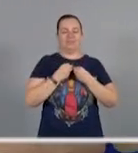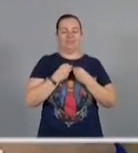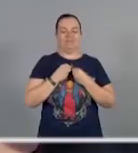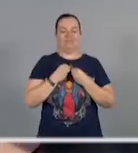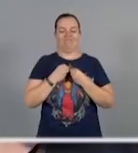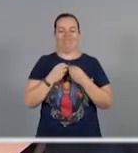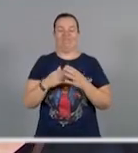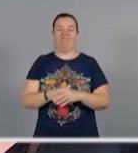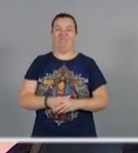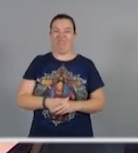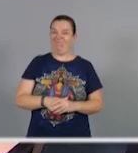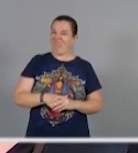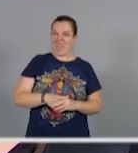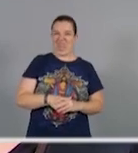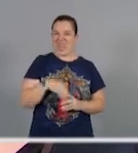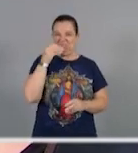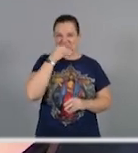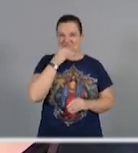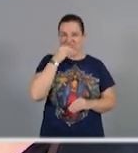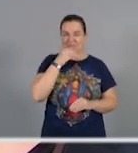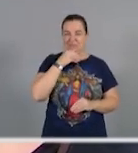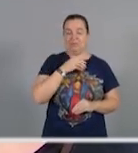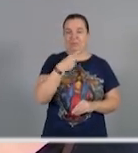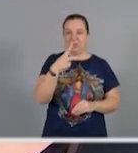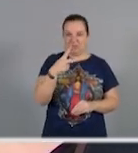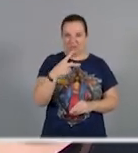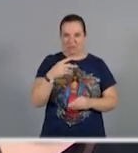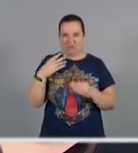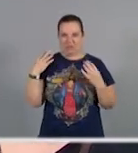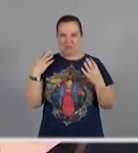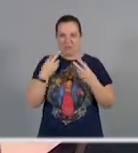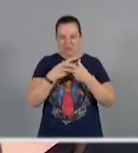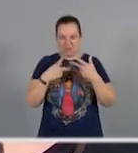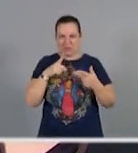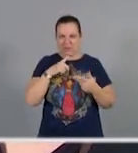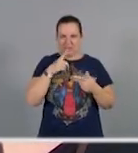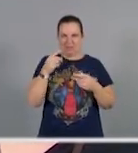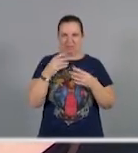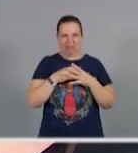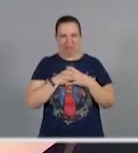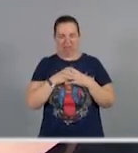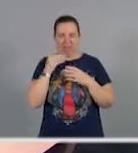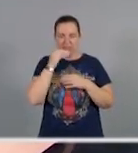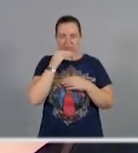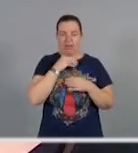senti firmeza. Parece que a tua bagagem está meio estragada.